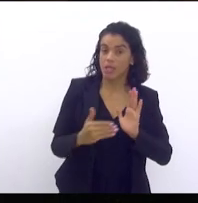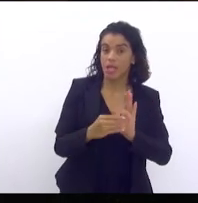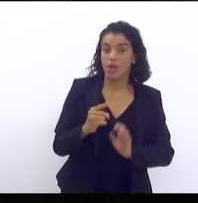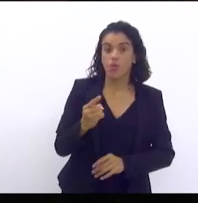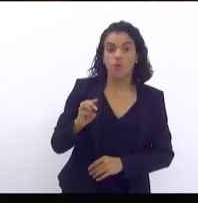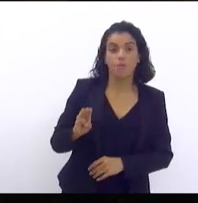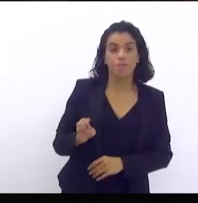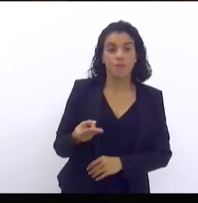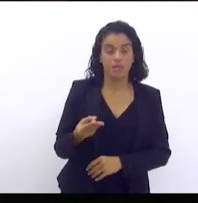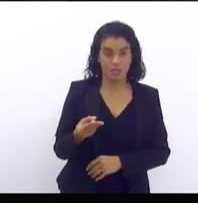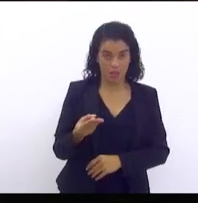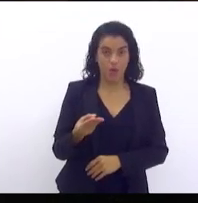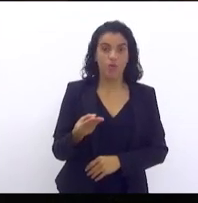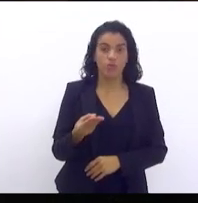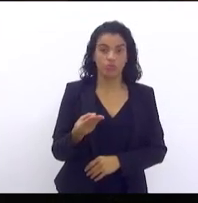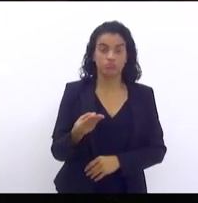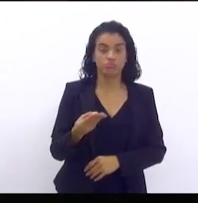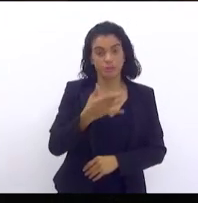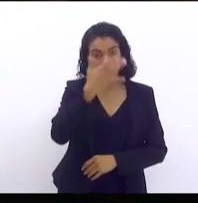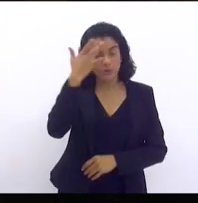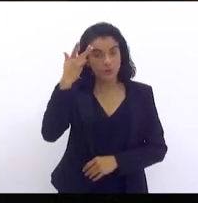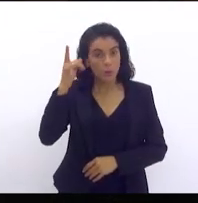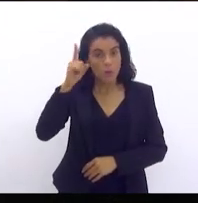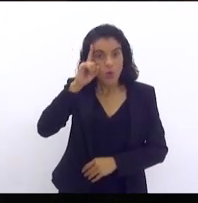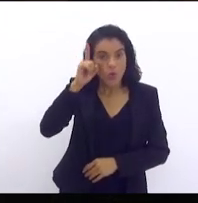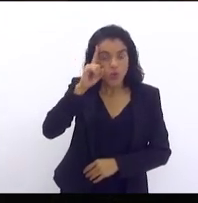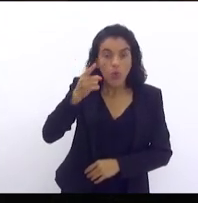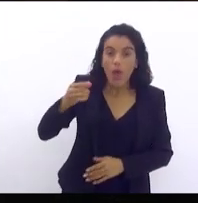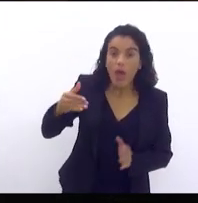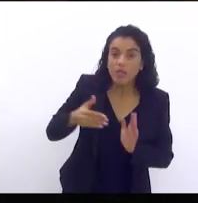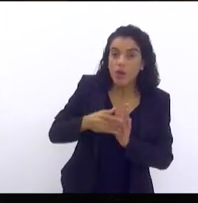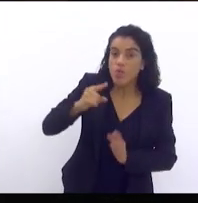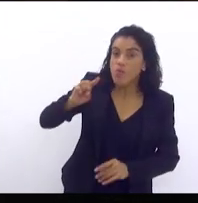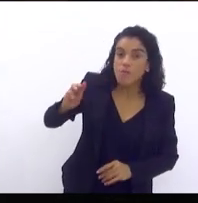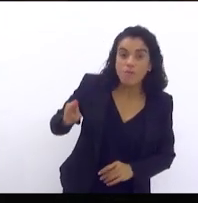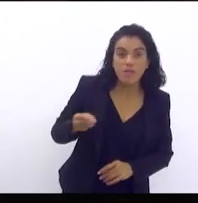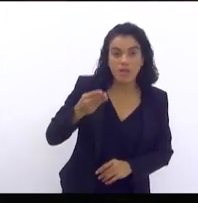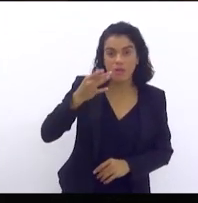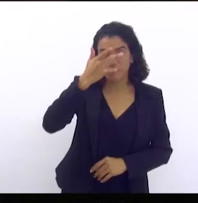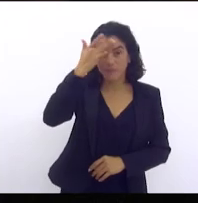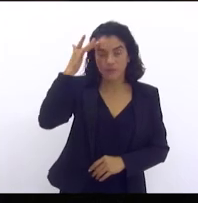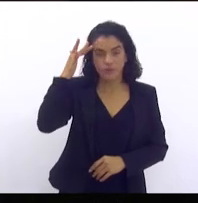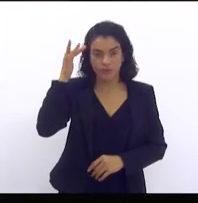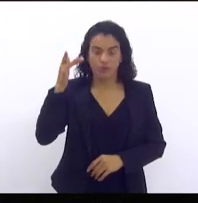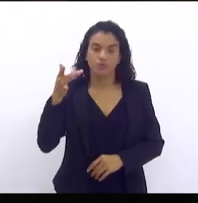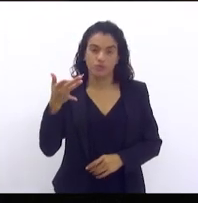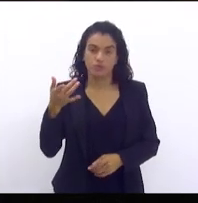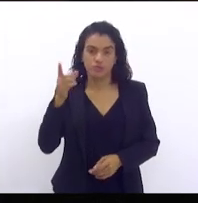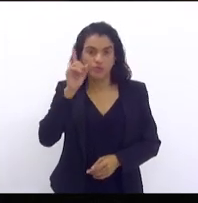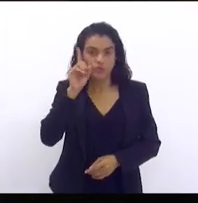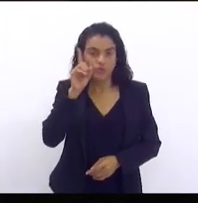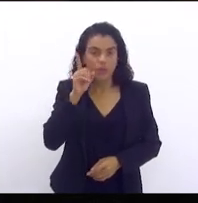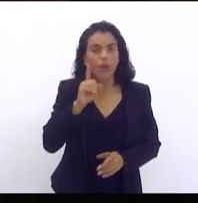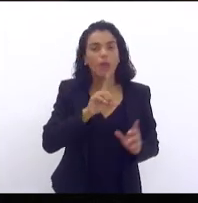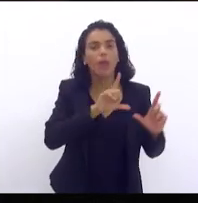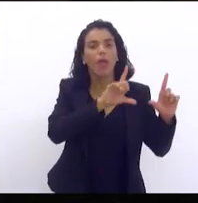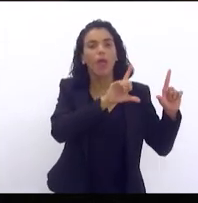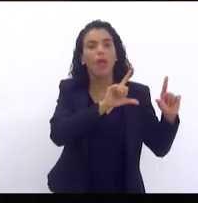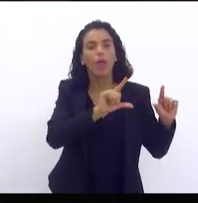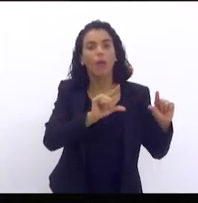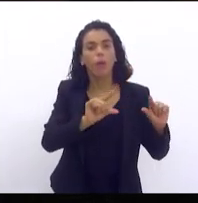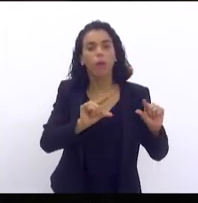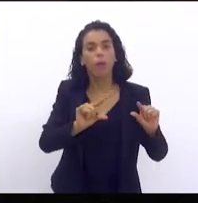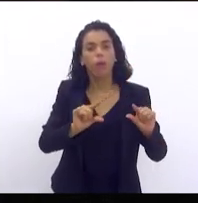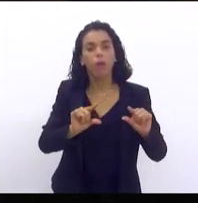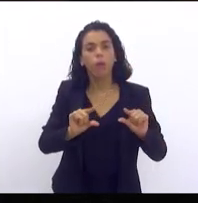de passageiros por dia. 1 milhão de passageiros por dia. Você veja que, ao longo dos anos,